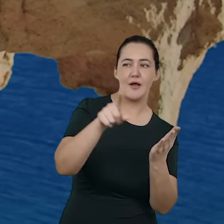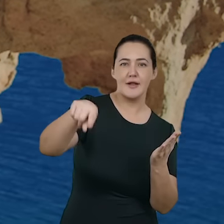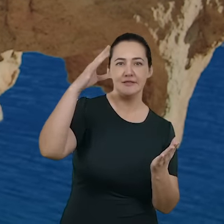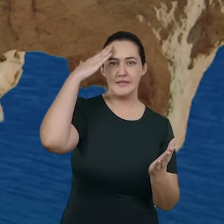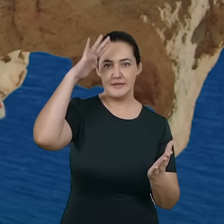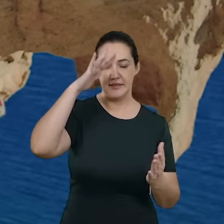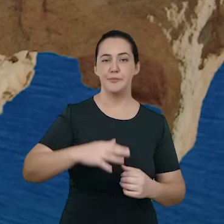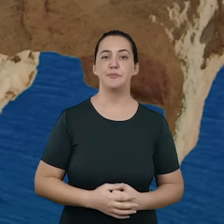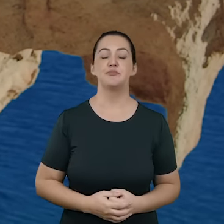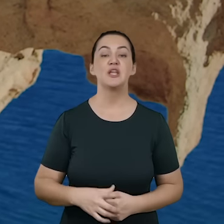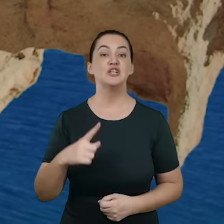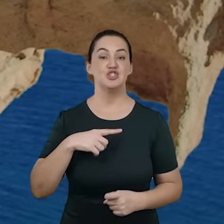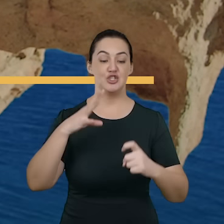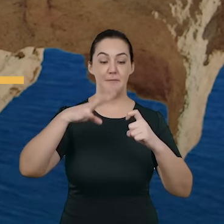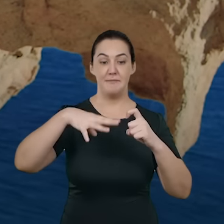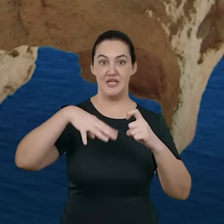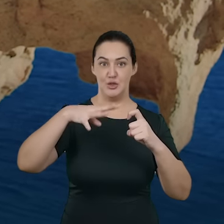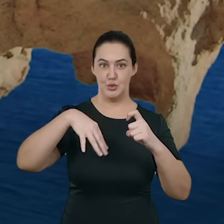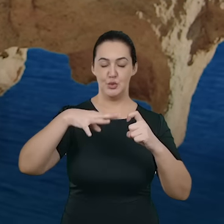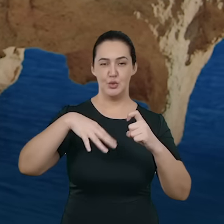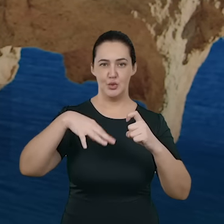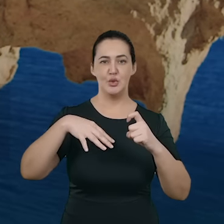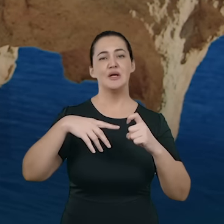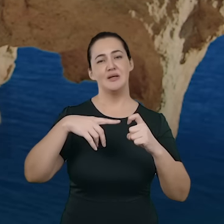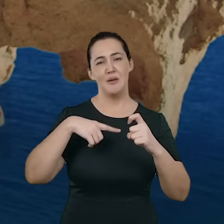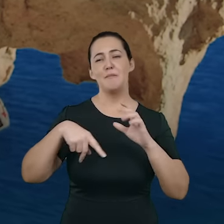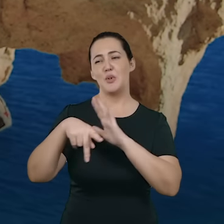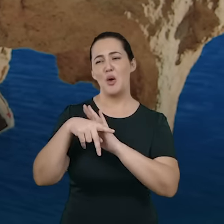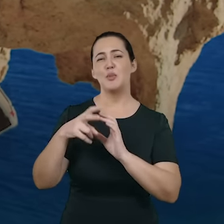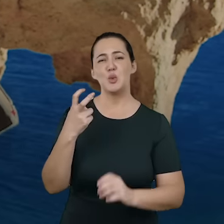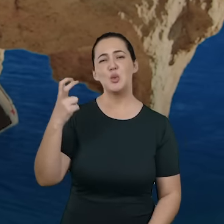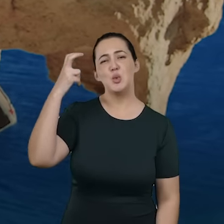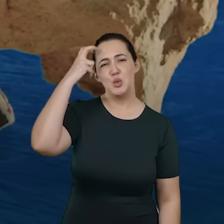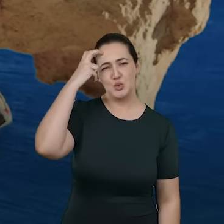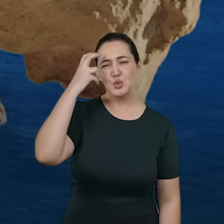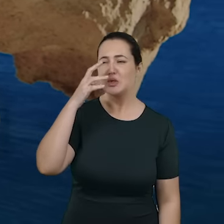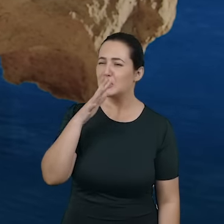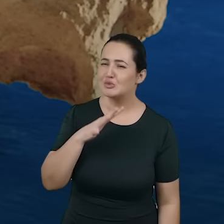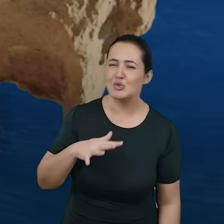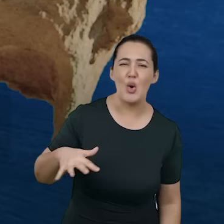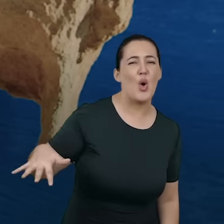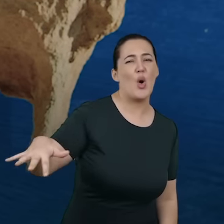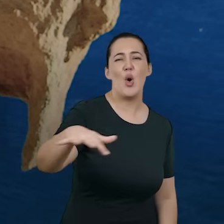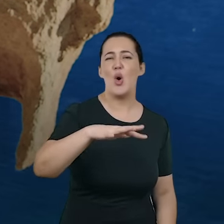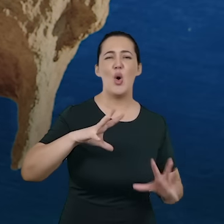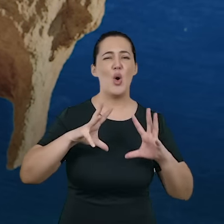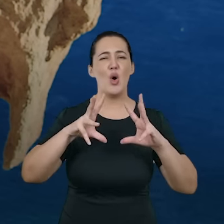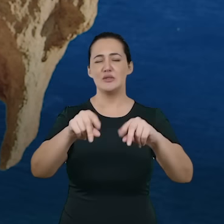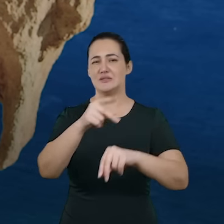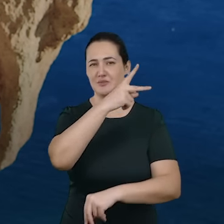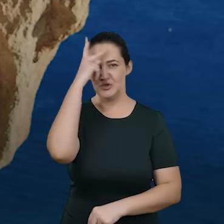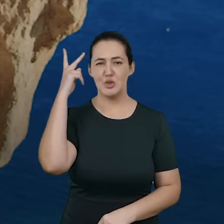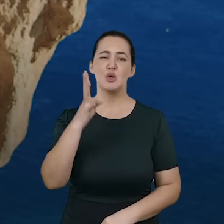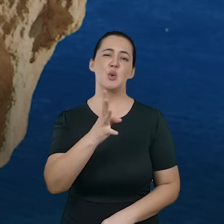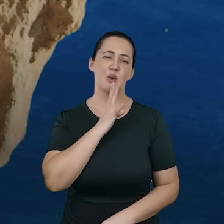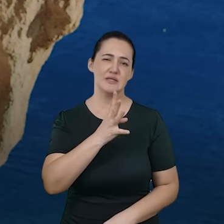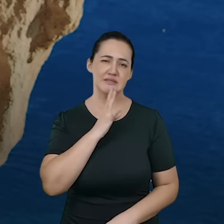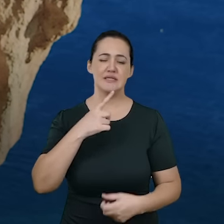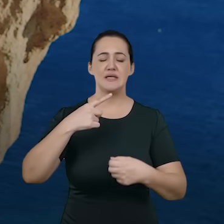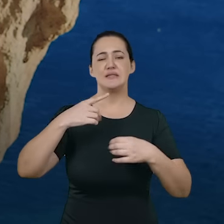que havia um mito que fazia parte do background cultural de praticamente todos os que conheciam